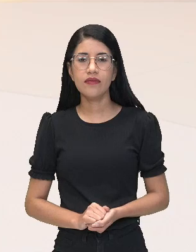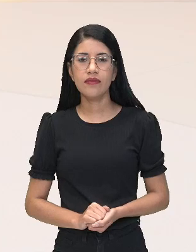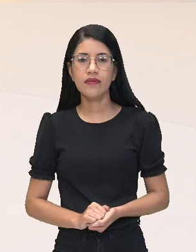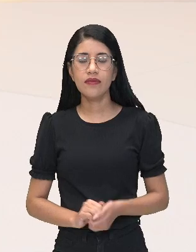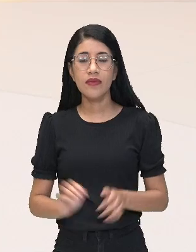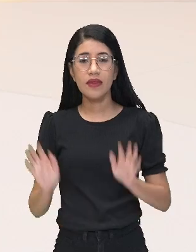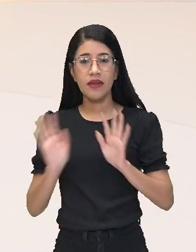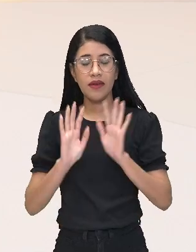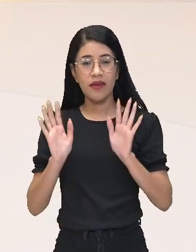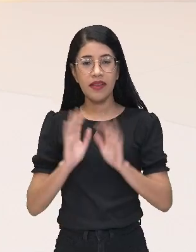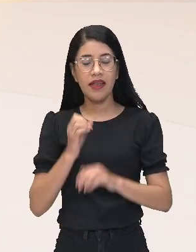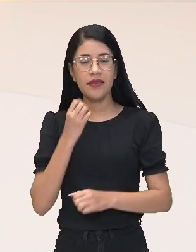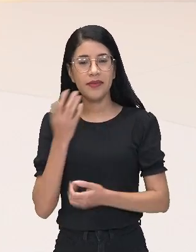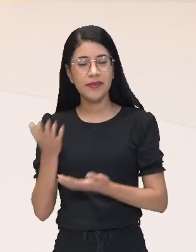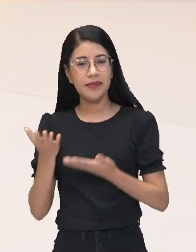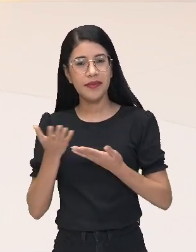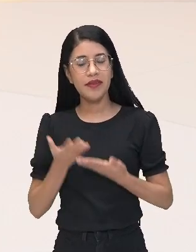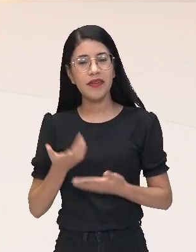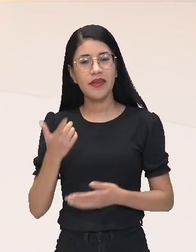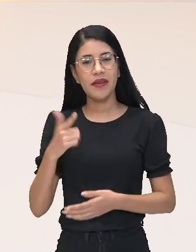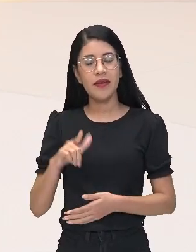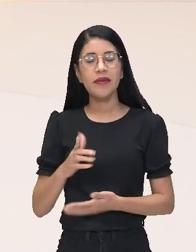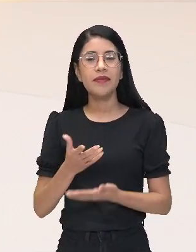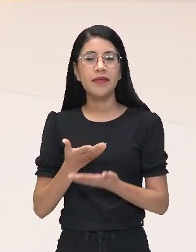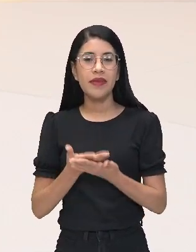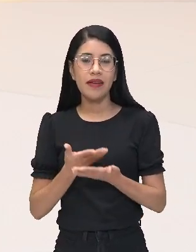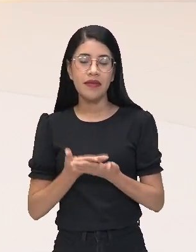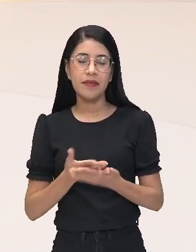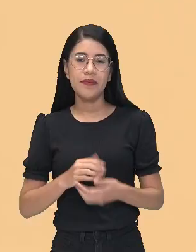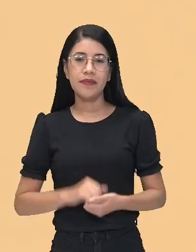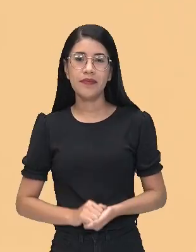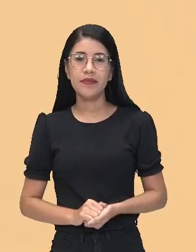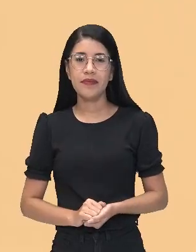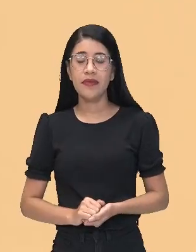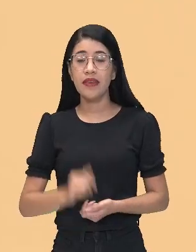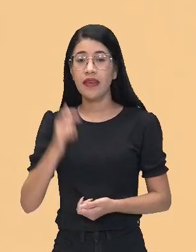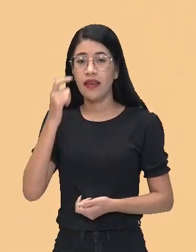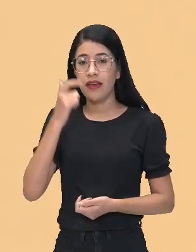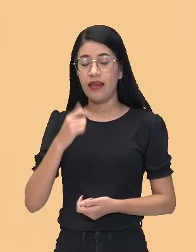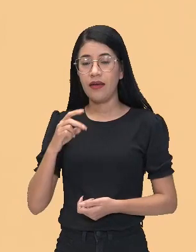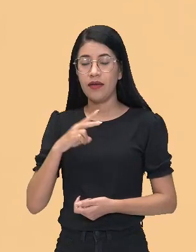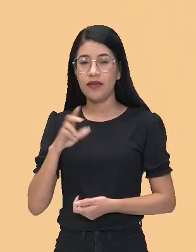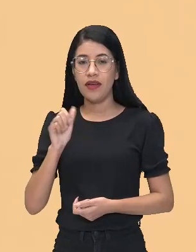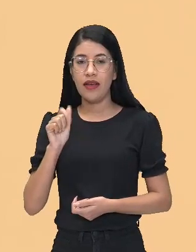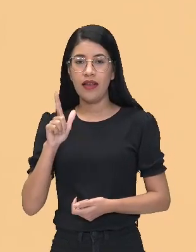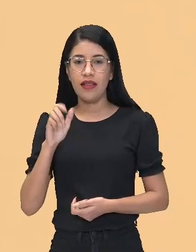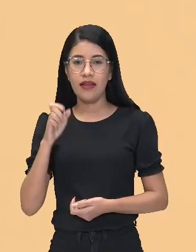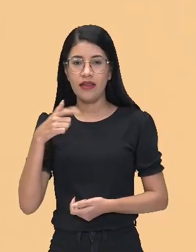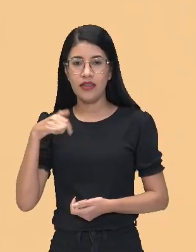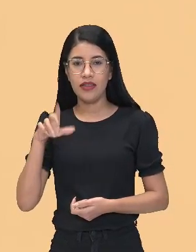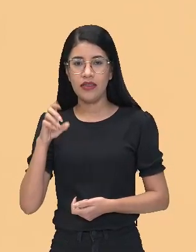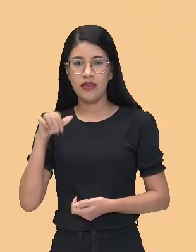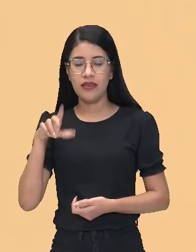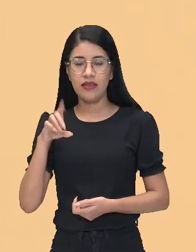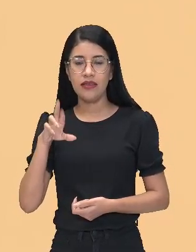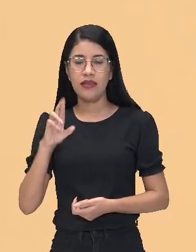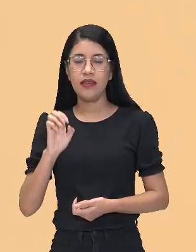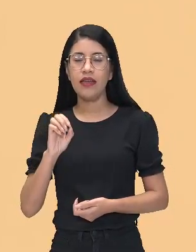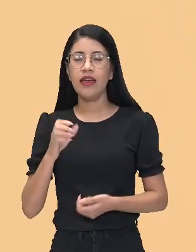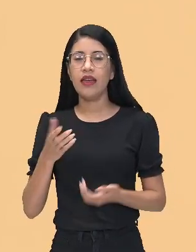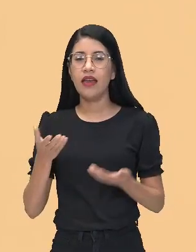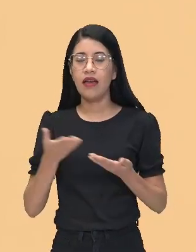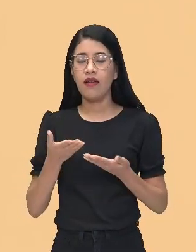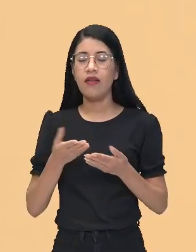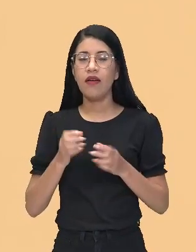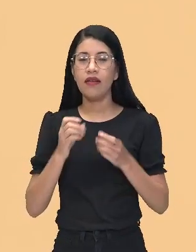Olá, gente, sejam bem-vindos mais uma vez aí. Eu sou o professor Alexandre Donato e nós vamos aí